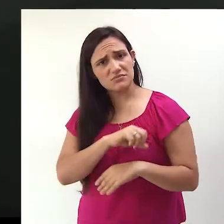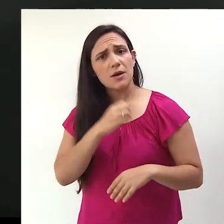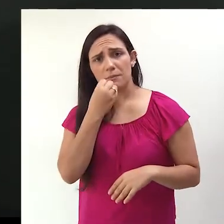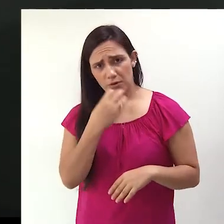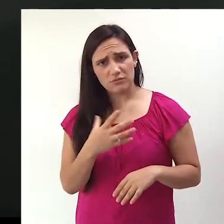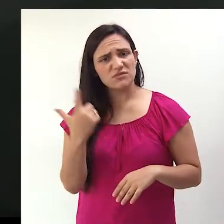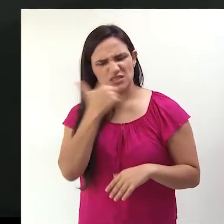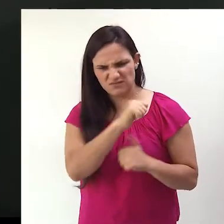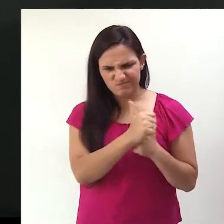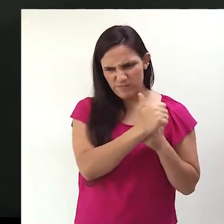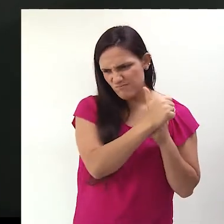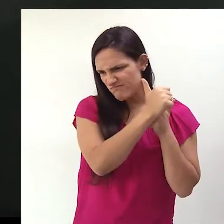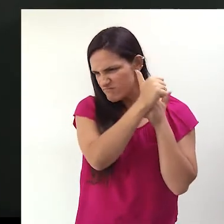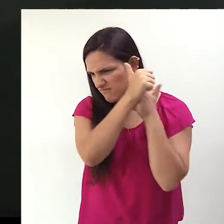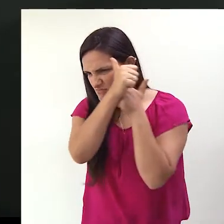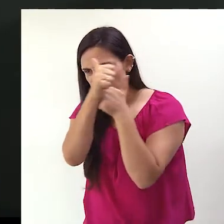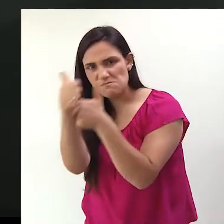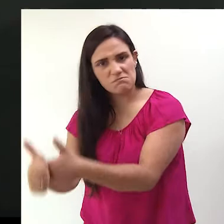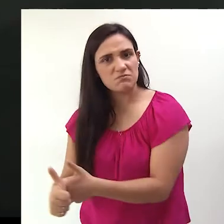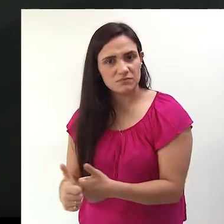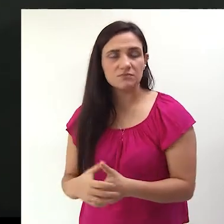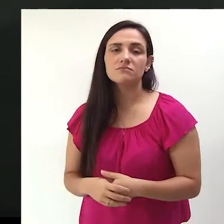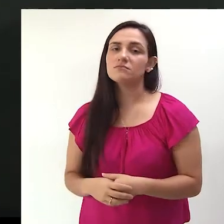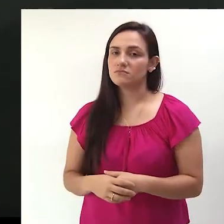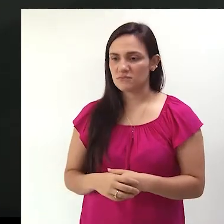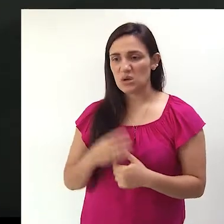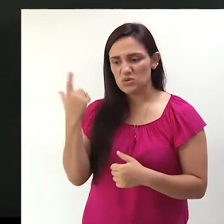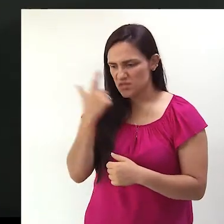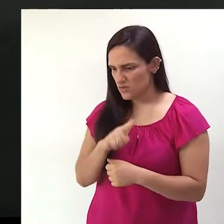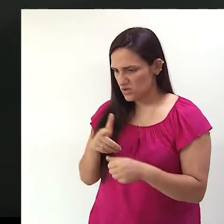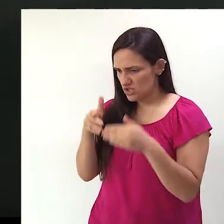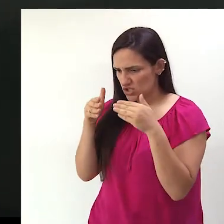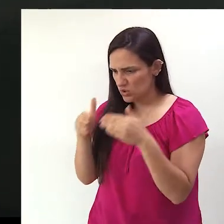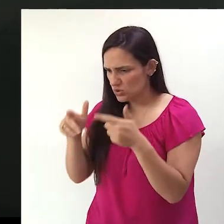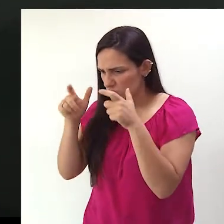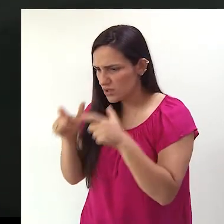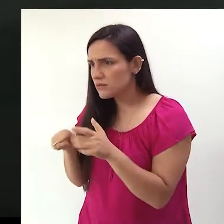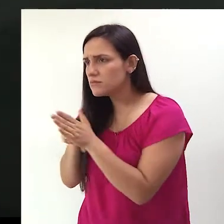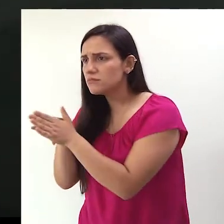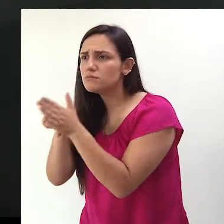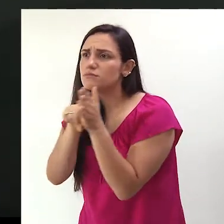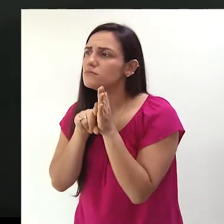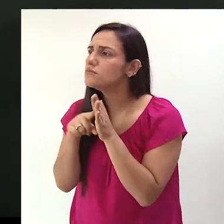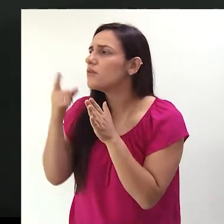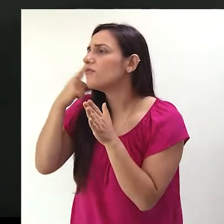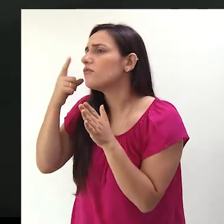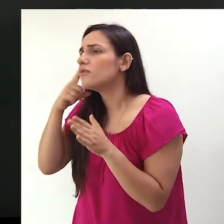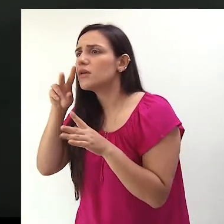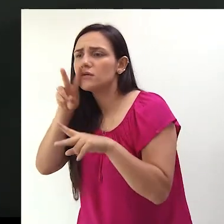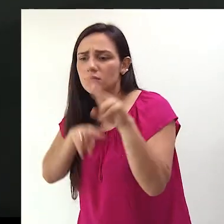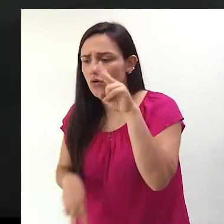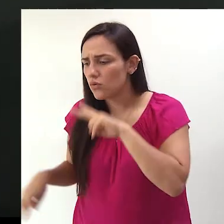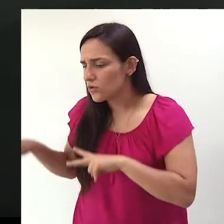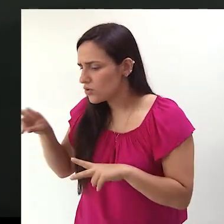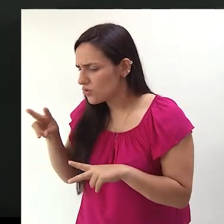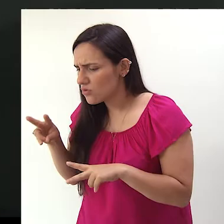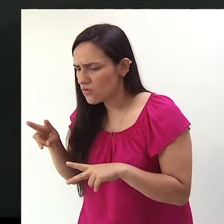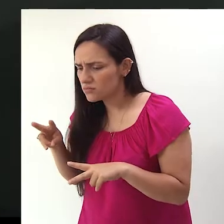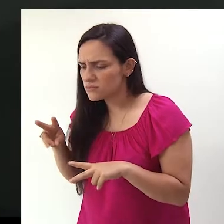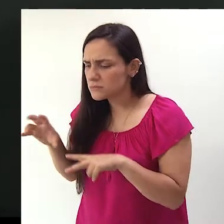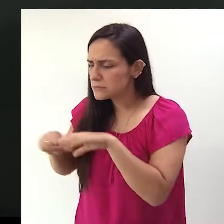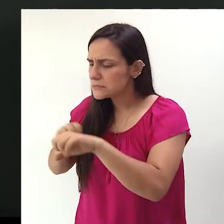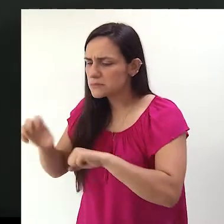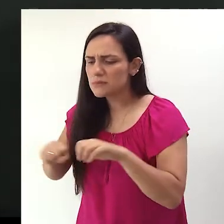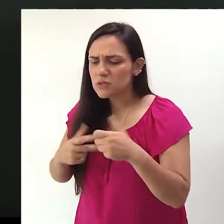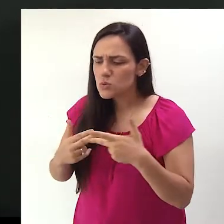nos procurou, a equipe foi ao local, fez o levantamento dos vestígios, então a preservação do local de